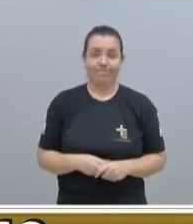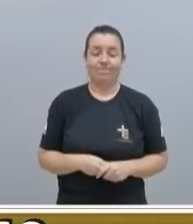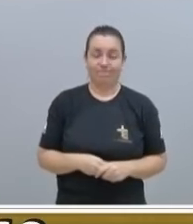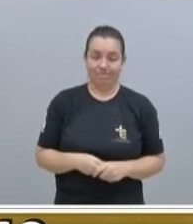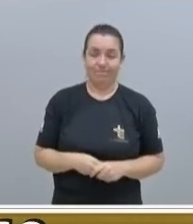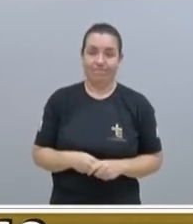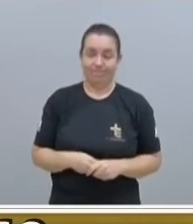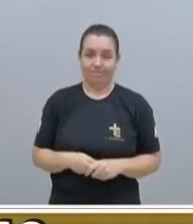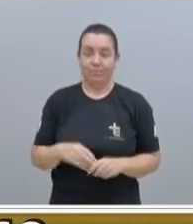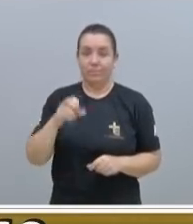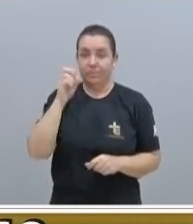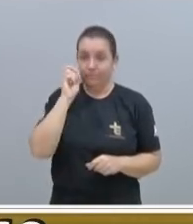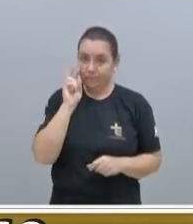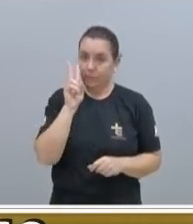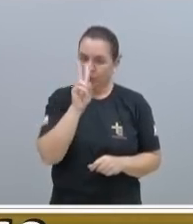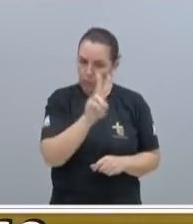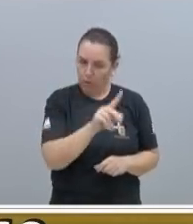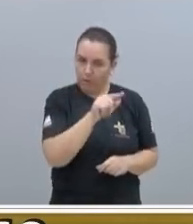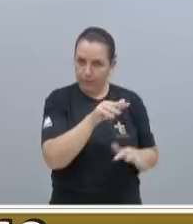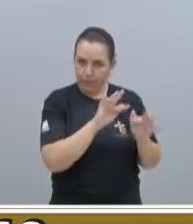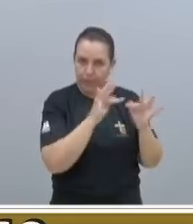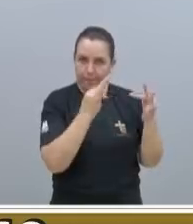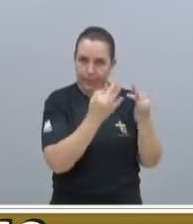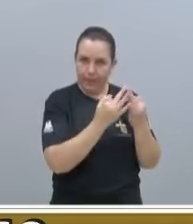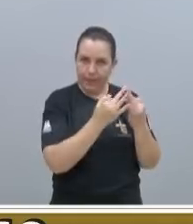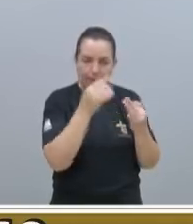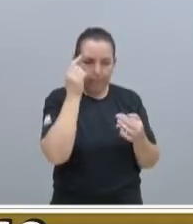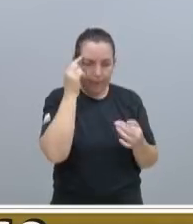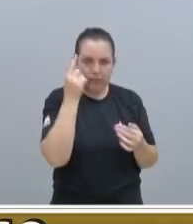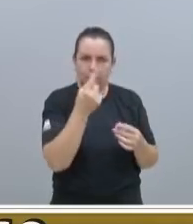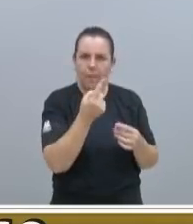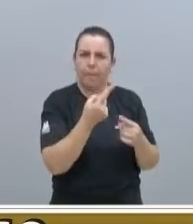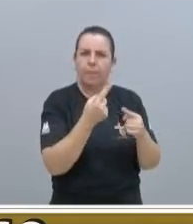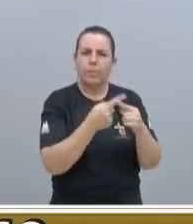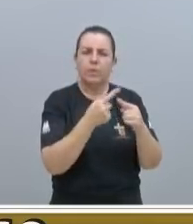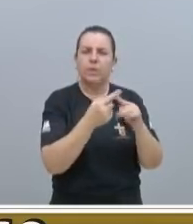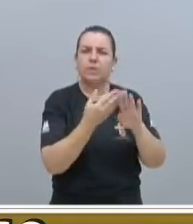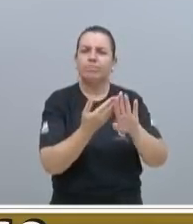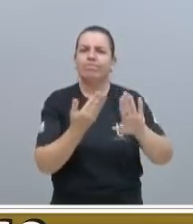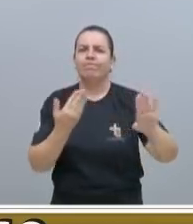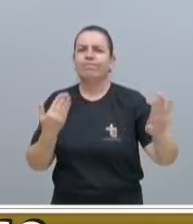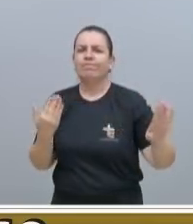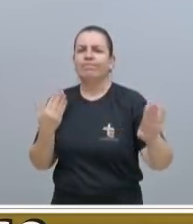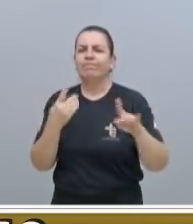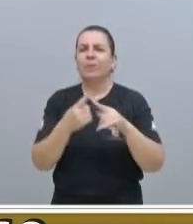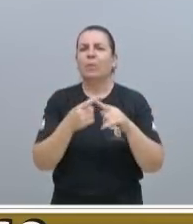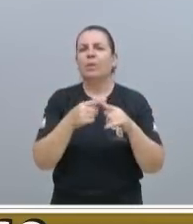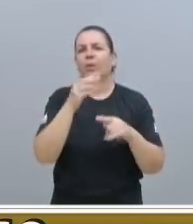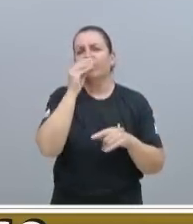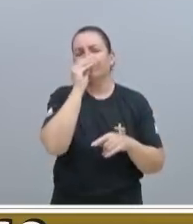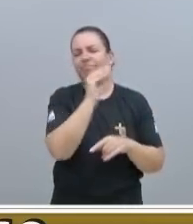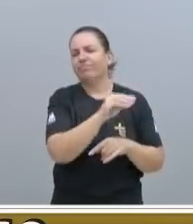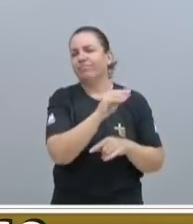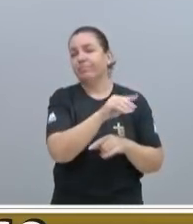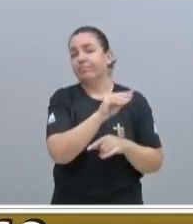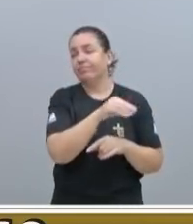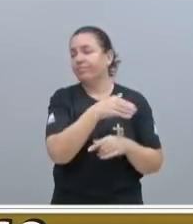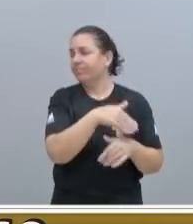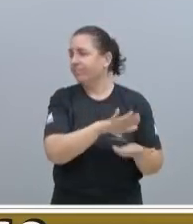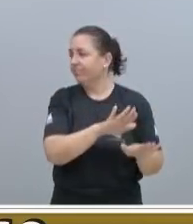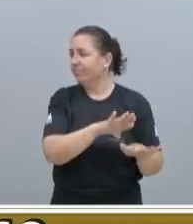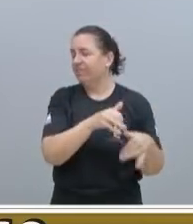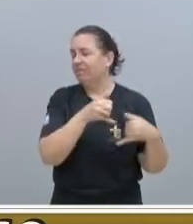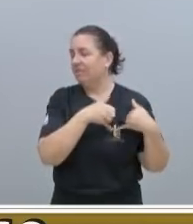então olhe pra tua família e pense porque eu me distanciei porque eu desisti da pessoa porque eu sou egoísta